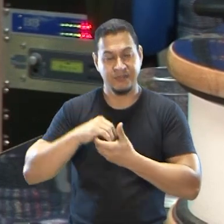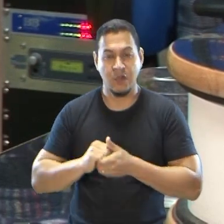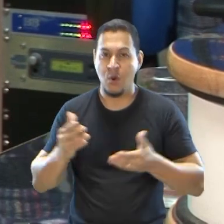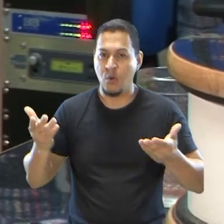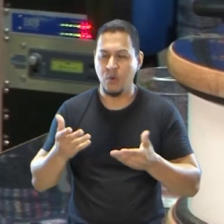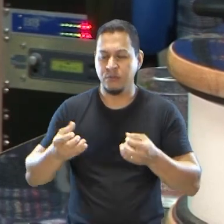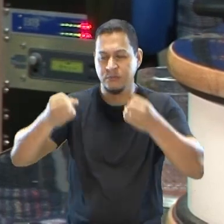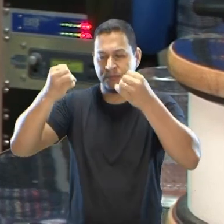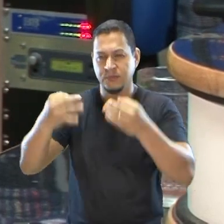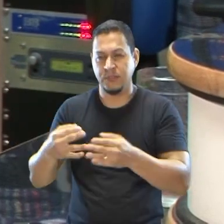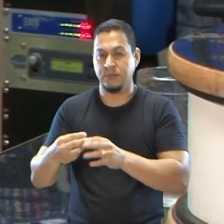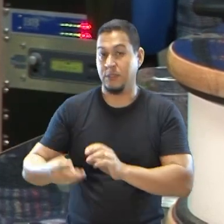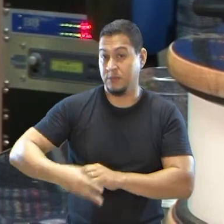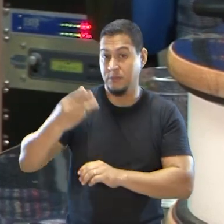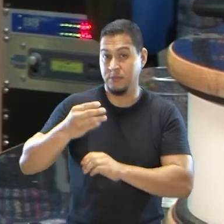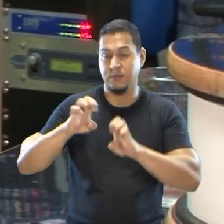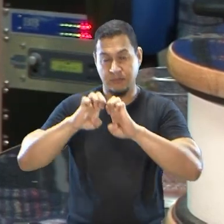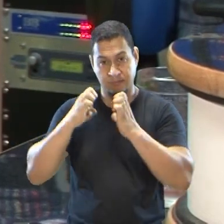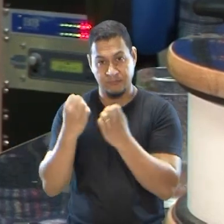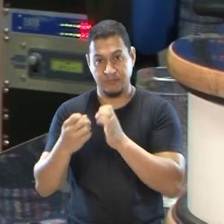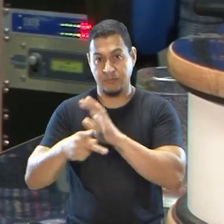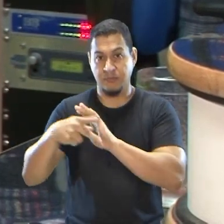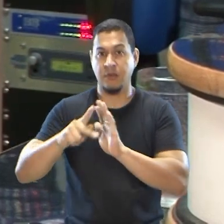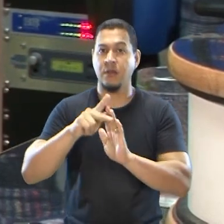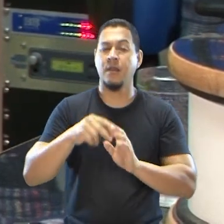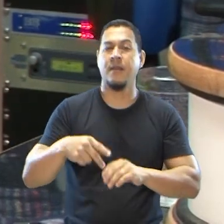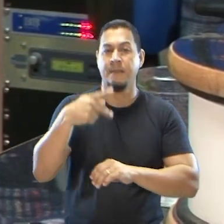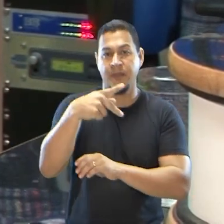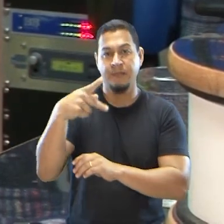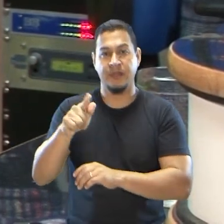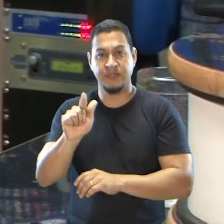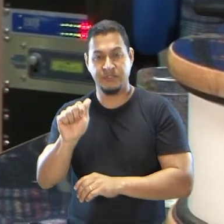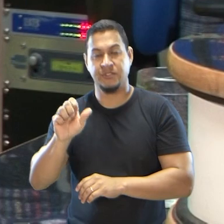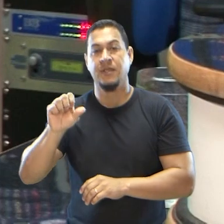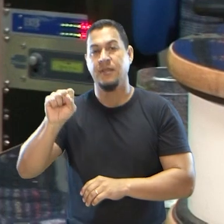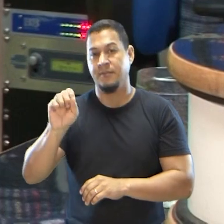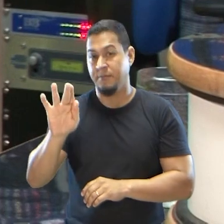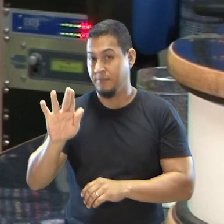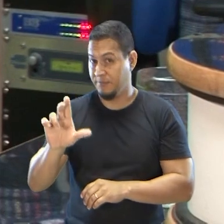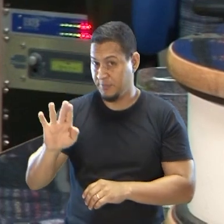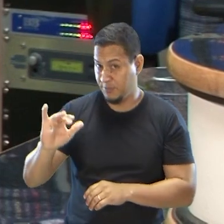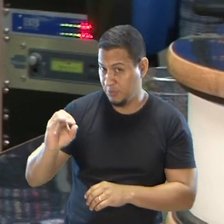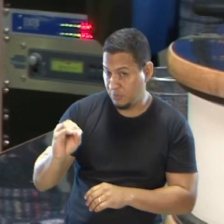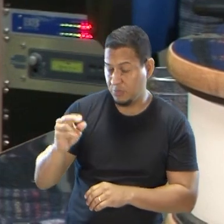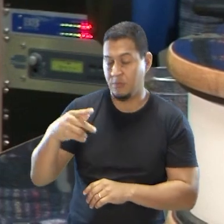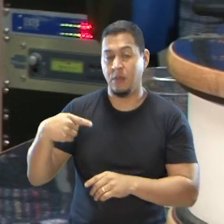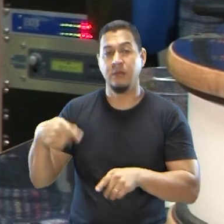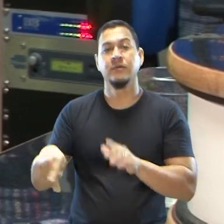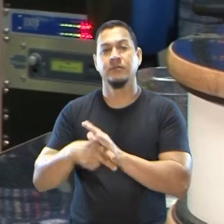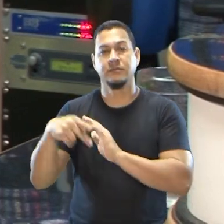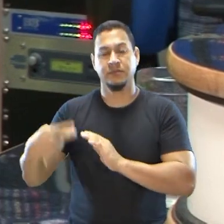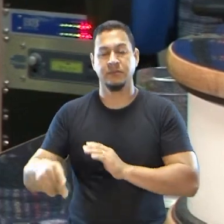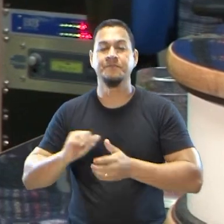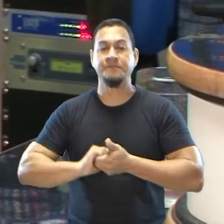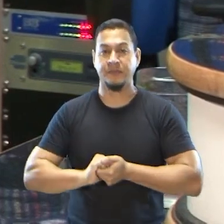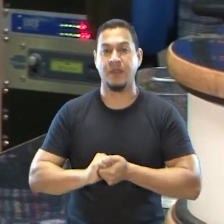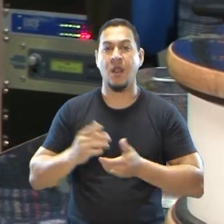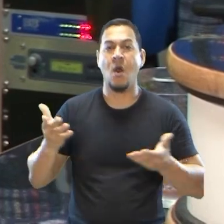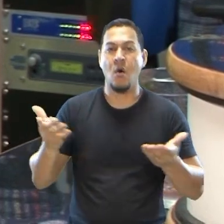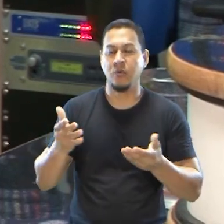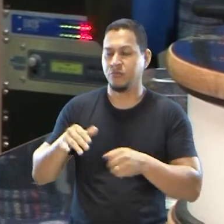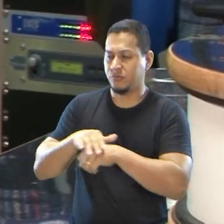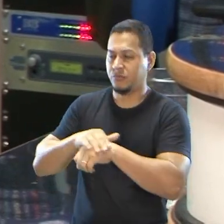Roraima. Hoje falando sobre a terceira jornada do Programa de Pós-Graduação em Saúde e Biodiversidade, o